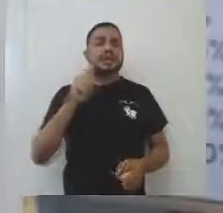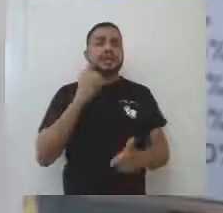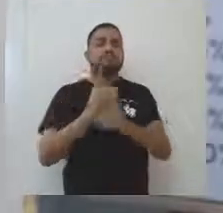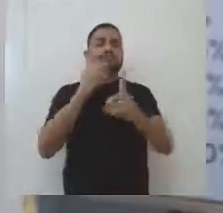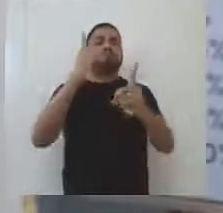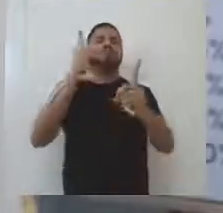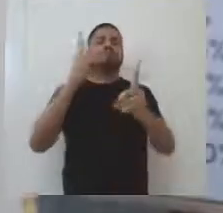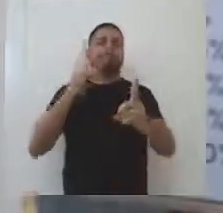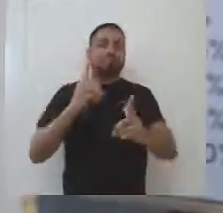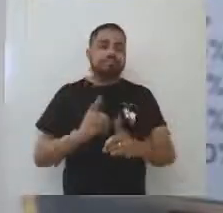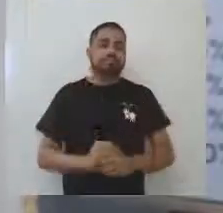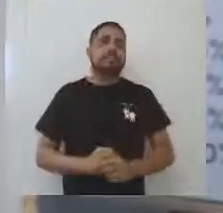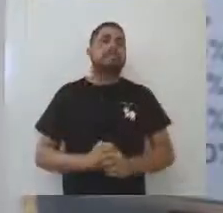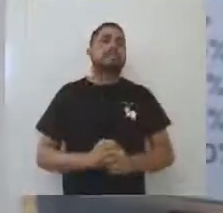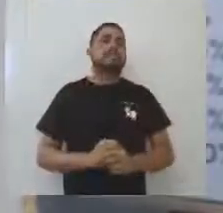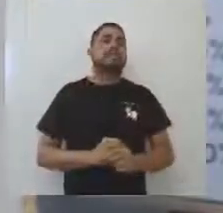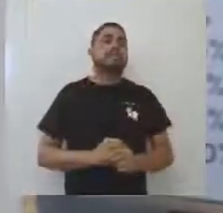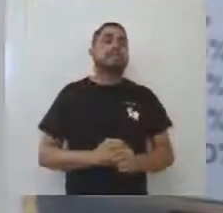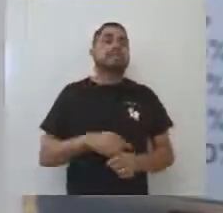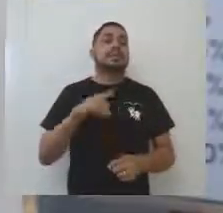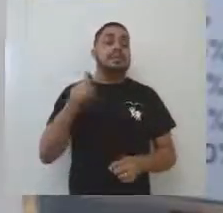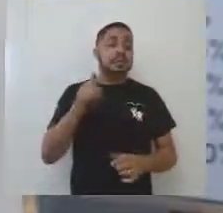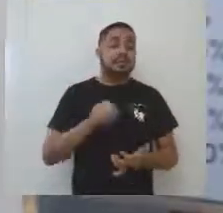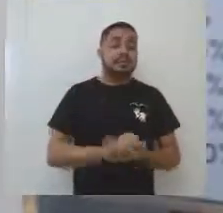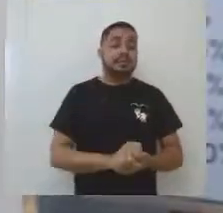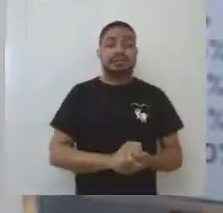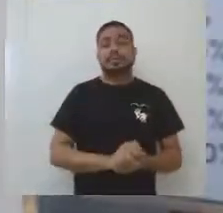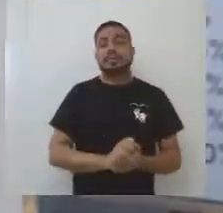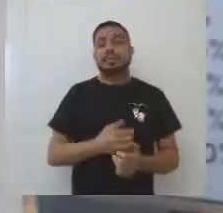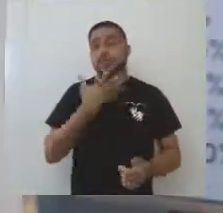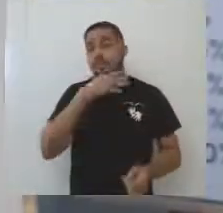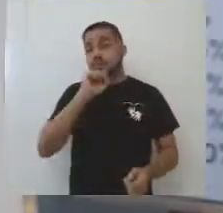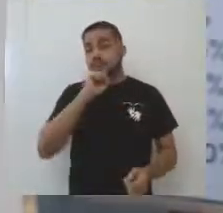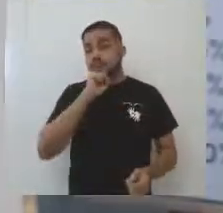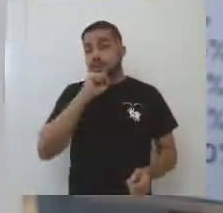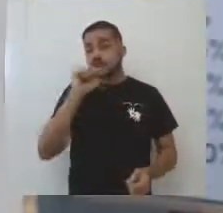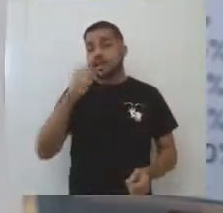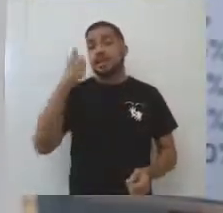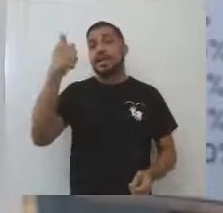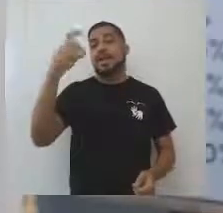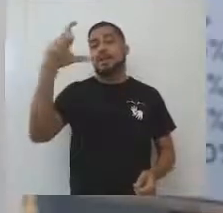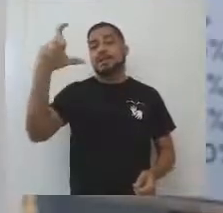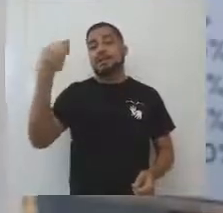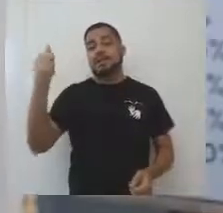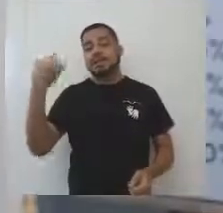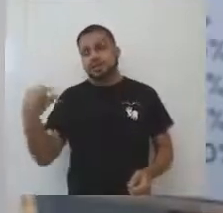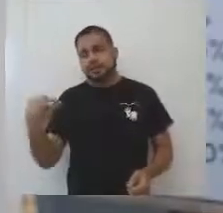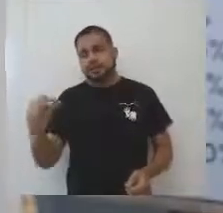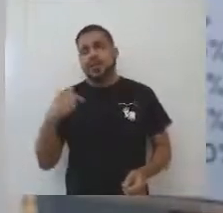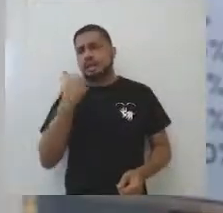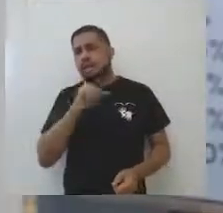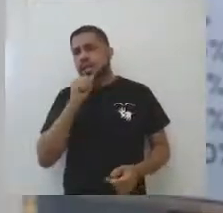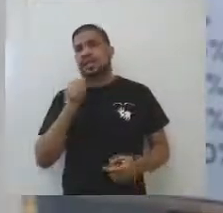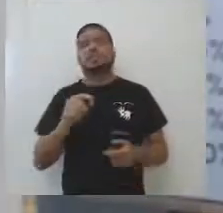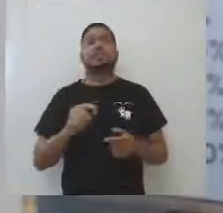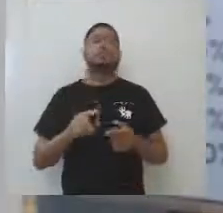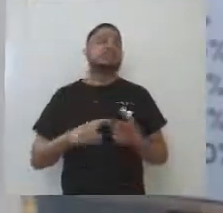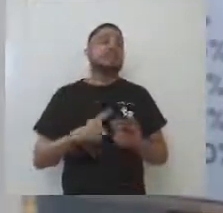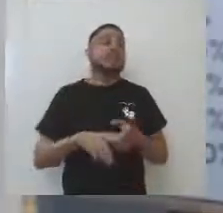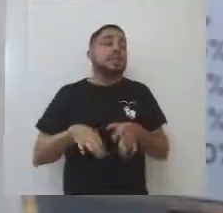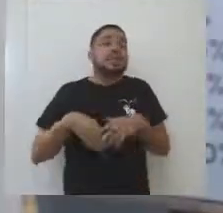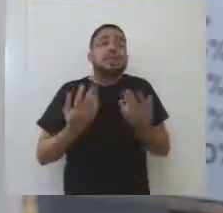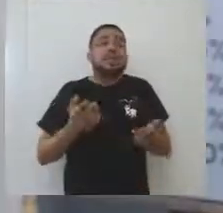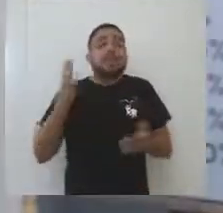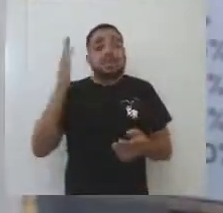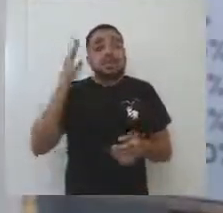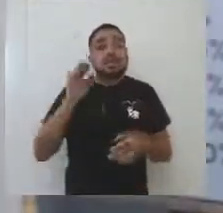descobre, tu descobre que o pai é azinho e a mãe é azinho. Aí agora ele quer saber qual